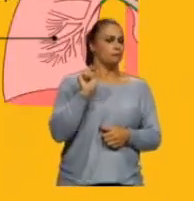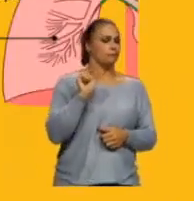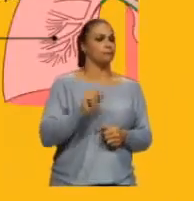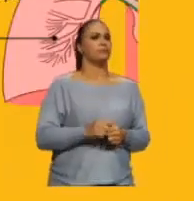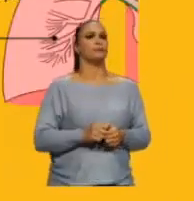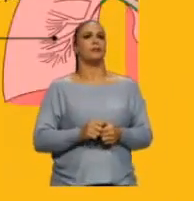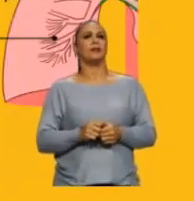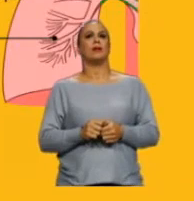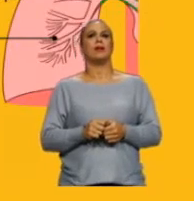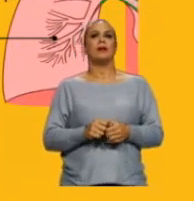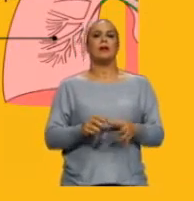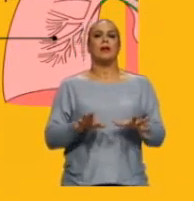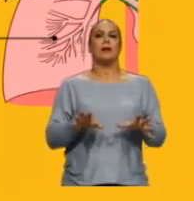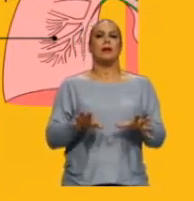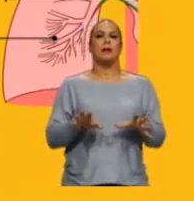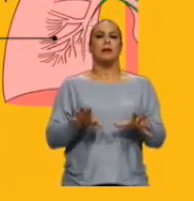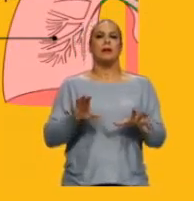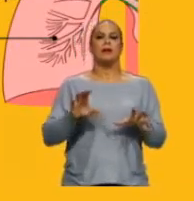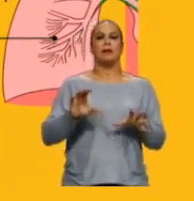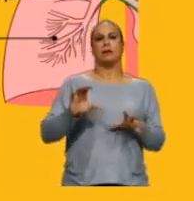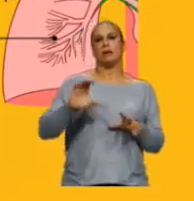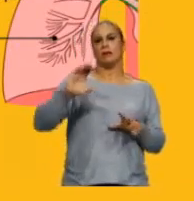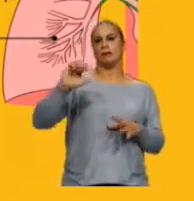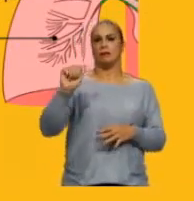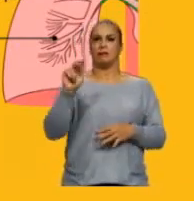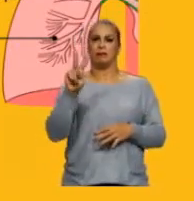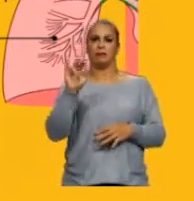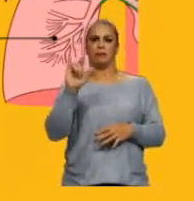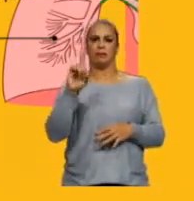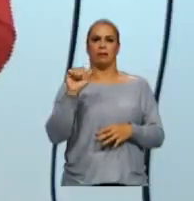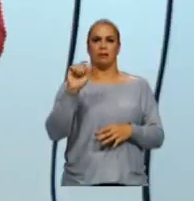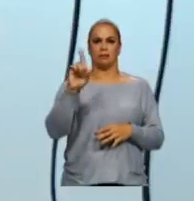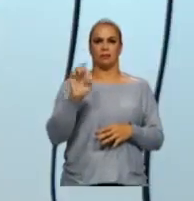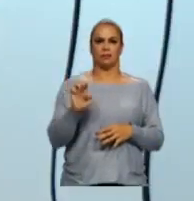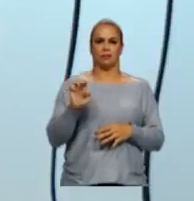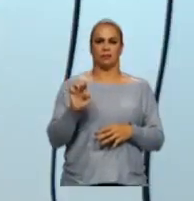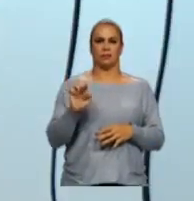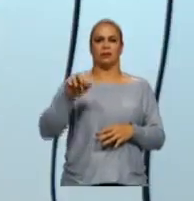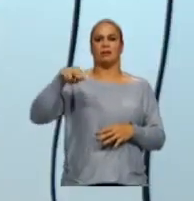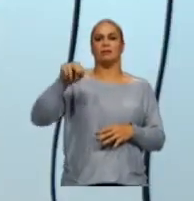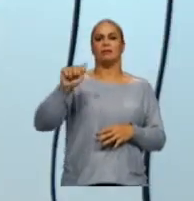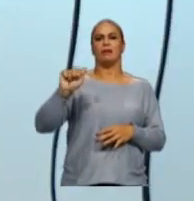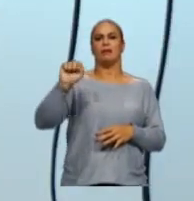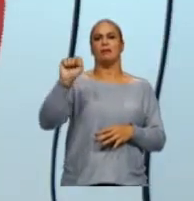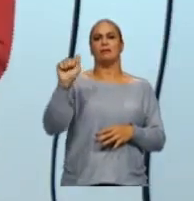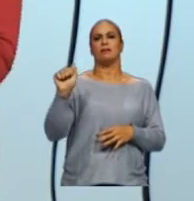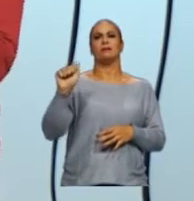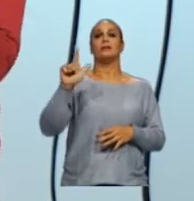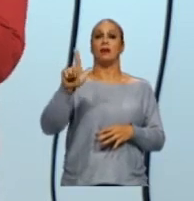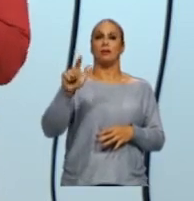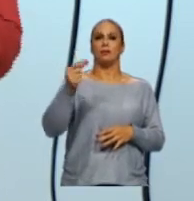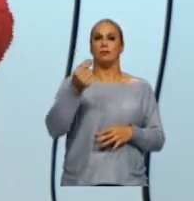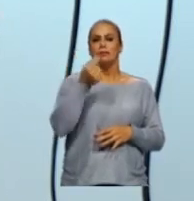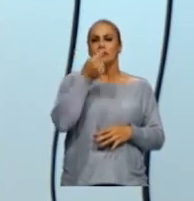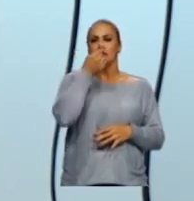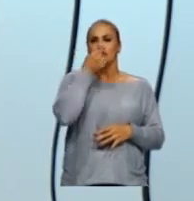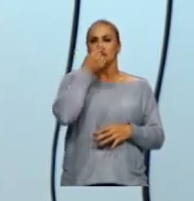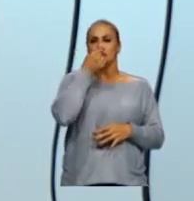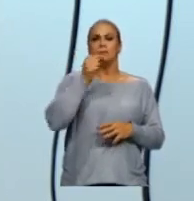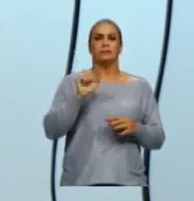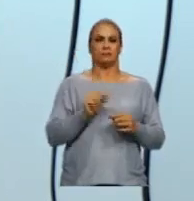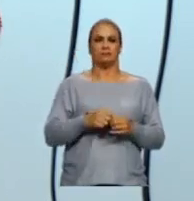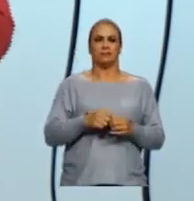falar da cavidade nasal. A cavidade nasal, ela vai